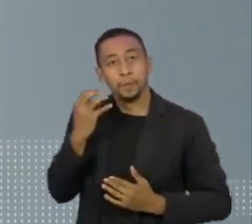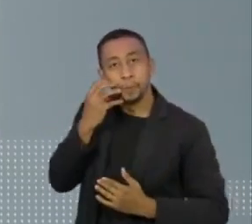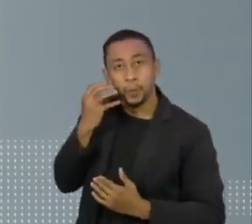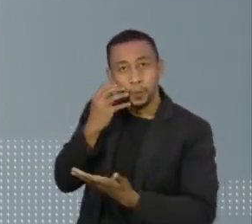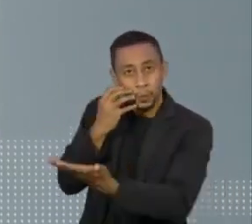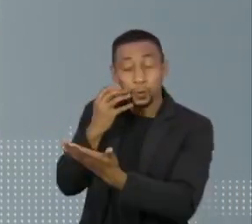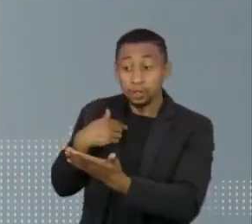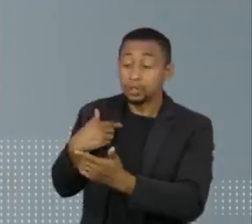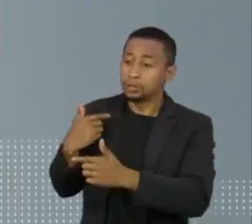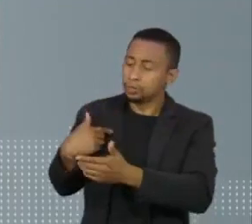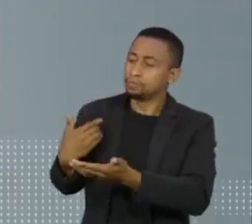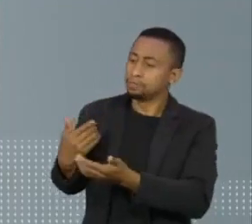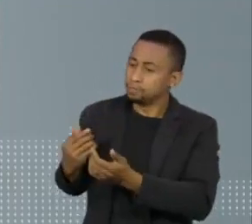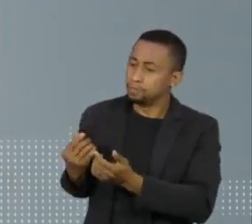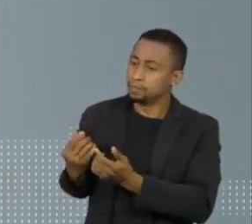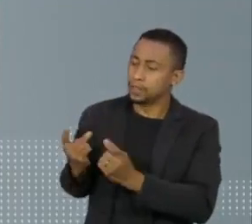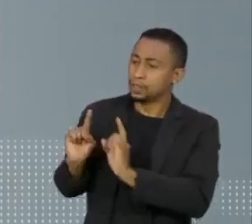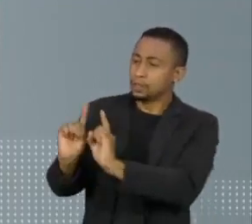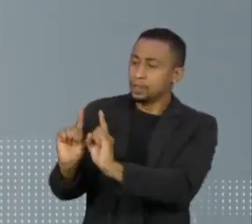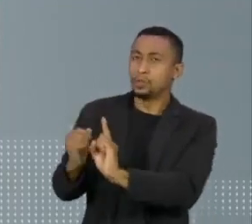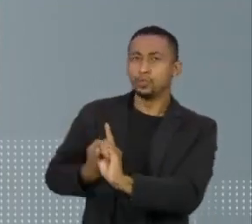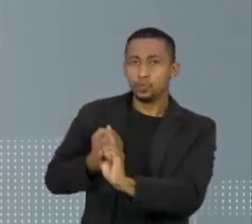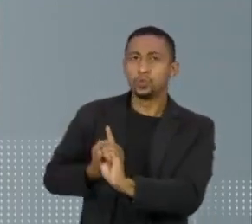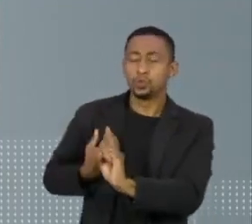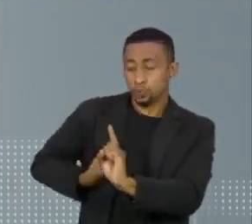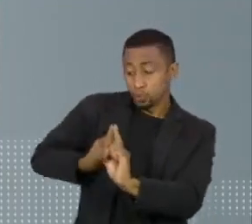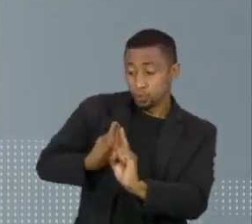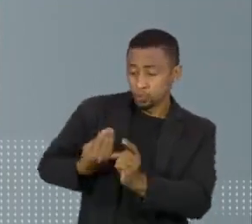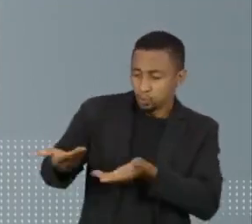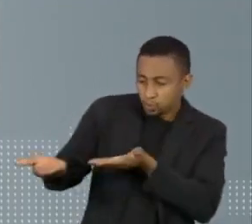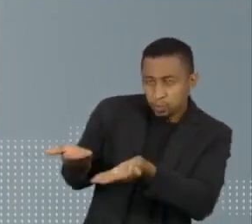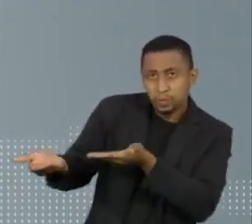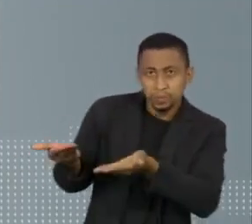Tivemos uma convivência franca e democrática. Minha